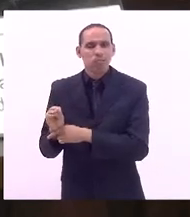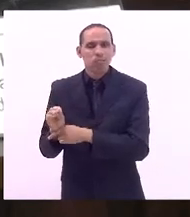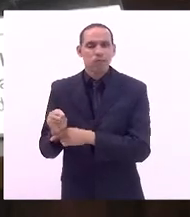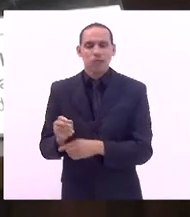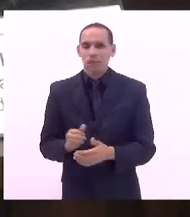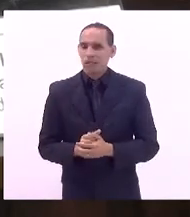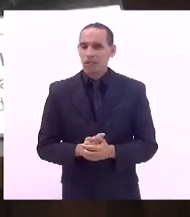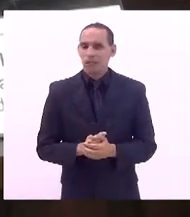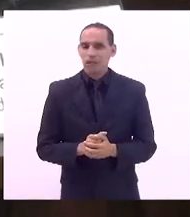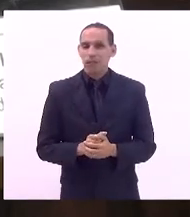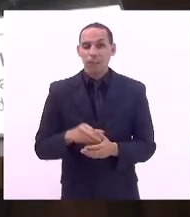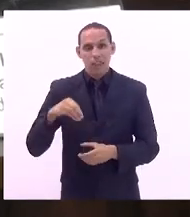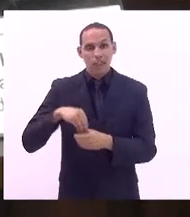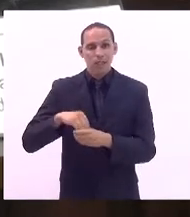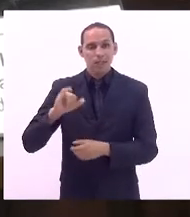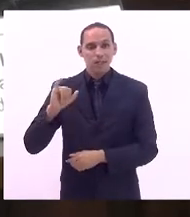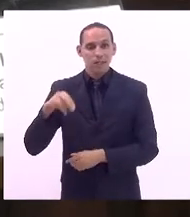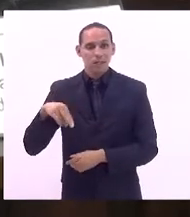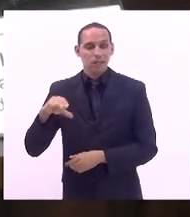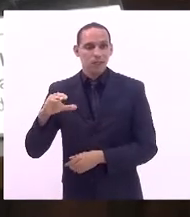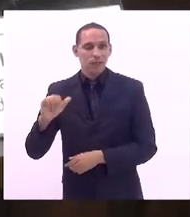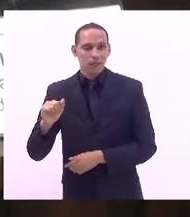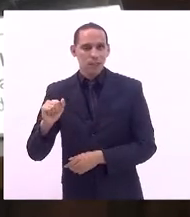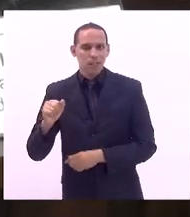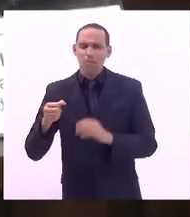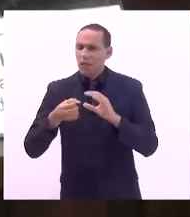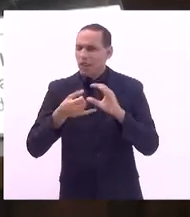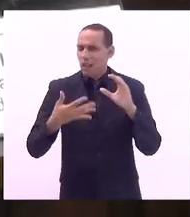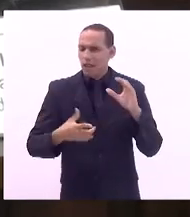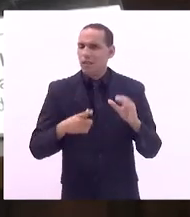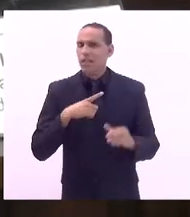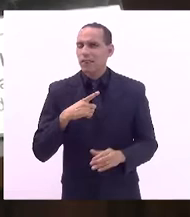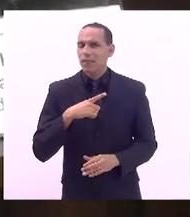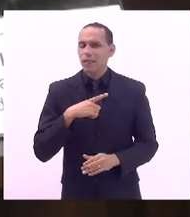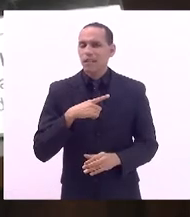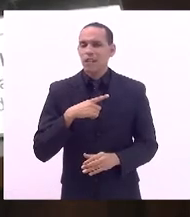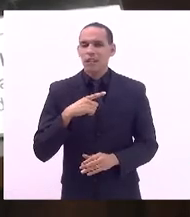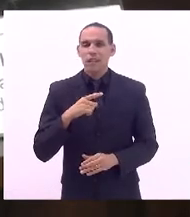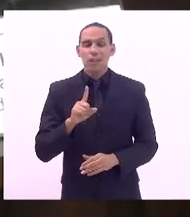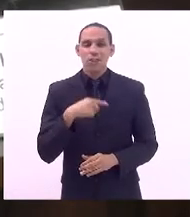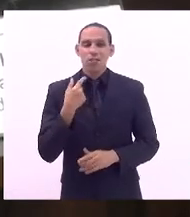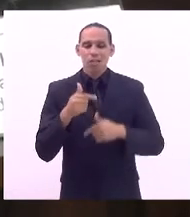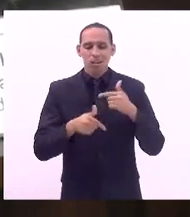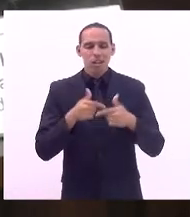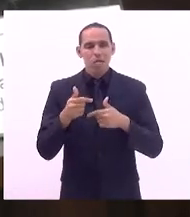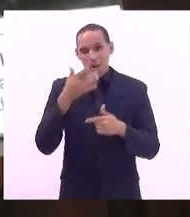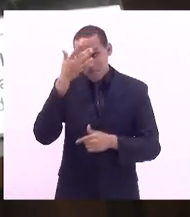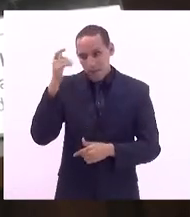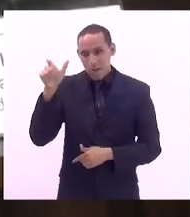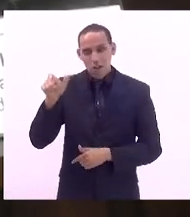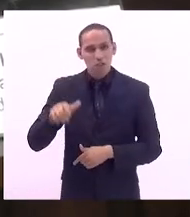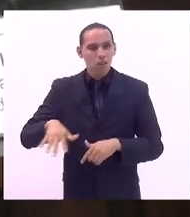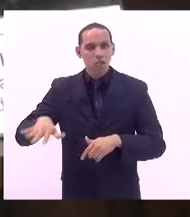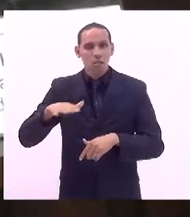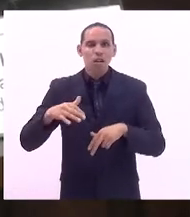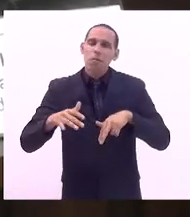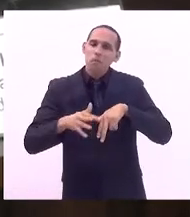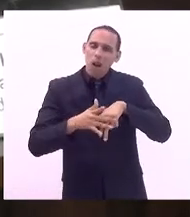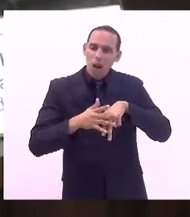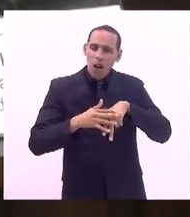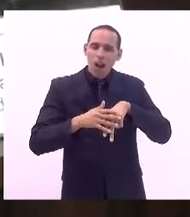e no Inca existe uma característica interessante porque nós trabalhamos com paciente terminais